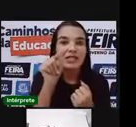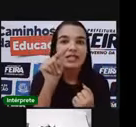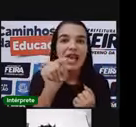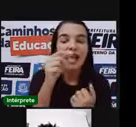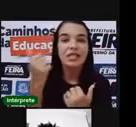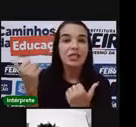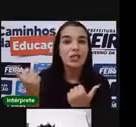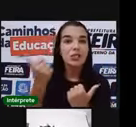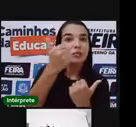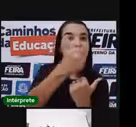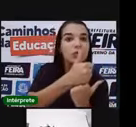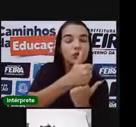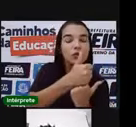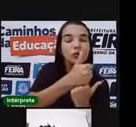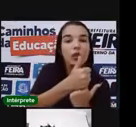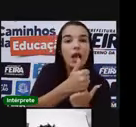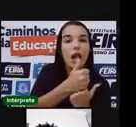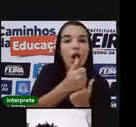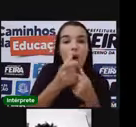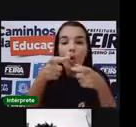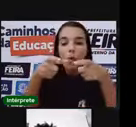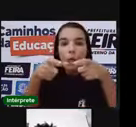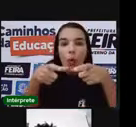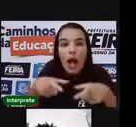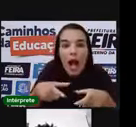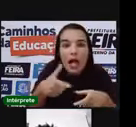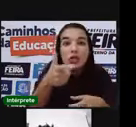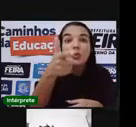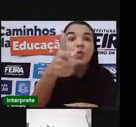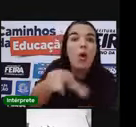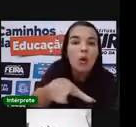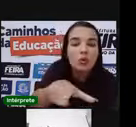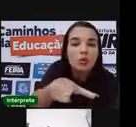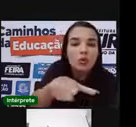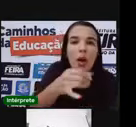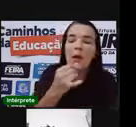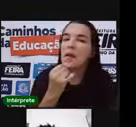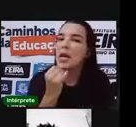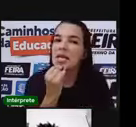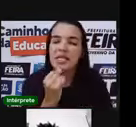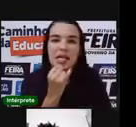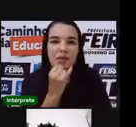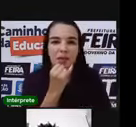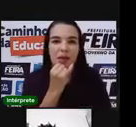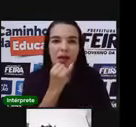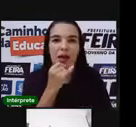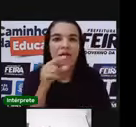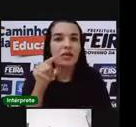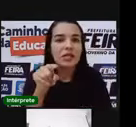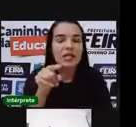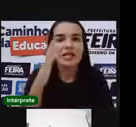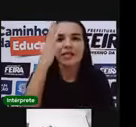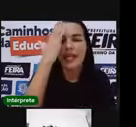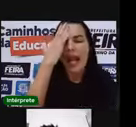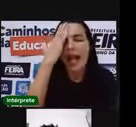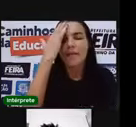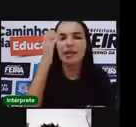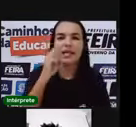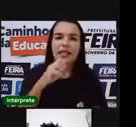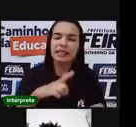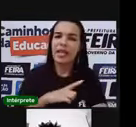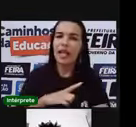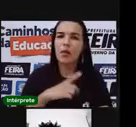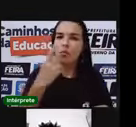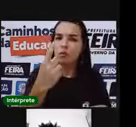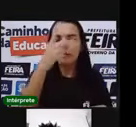a gente é justo, quando a gente ama, não é? Quando a gente tem zelo, quando a gente valoriza,